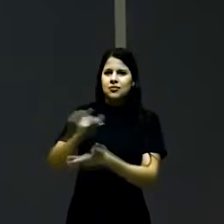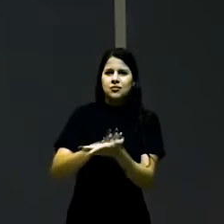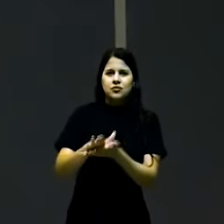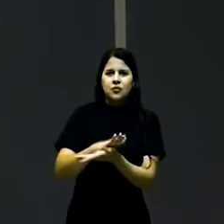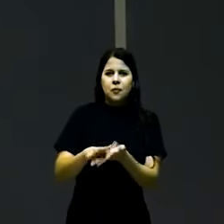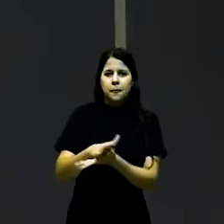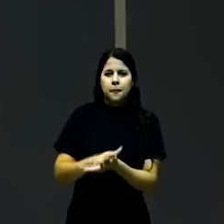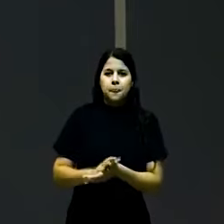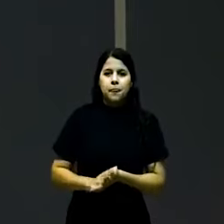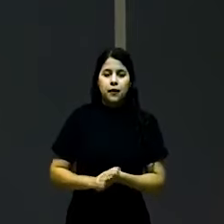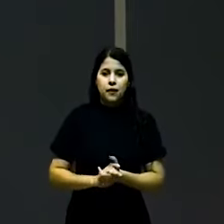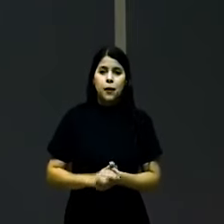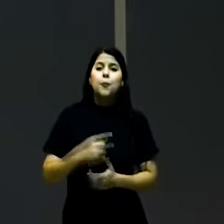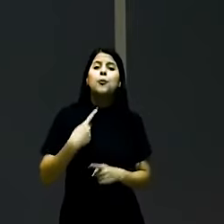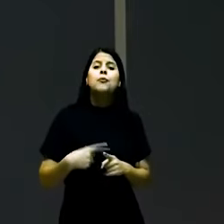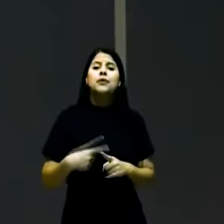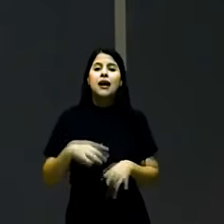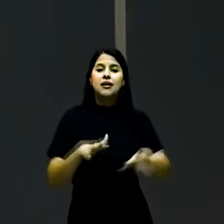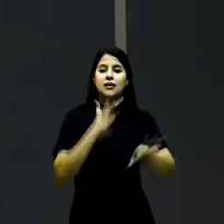Mas tem gente ruim